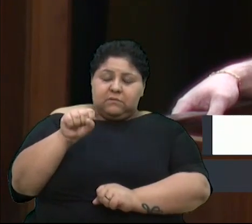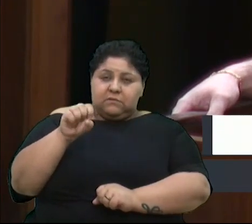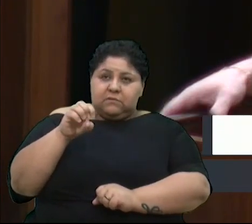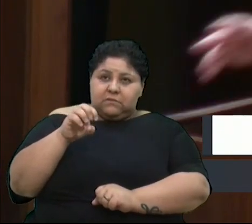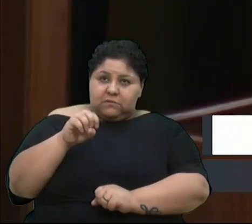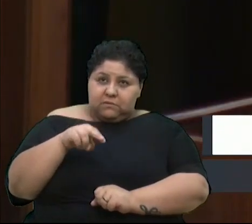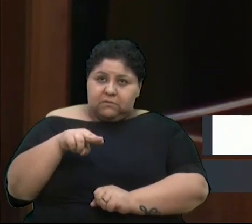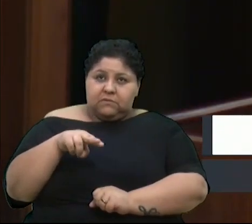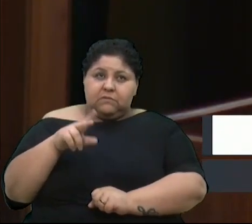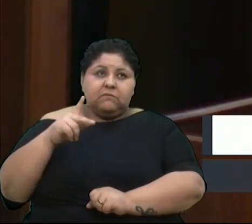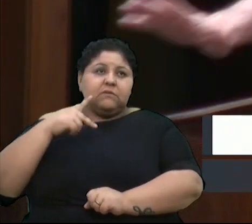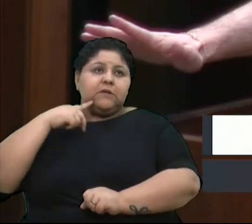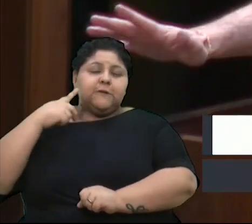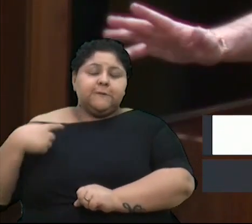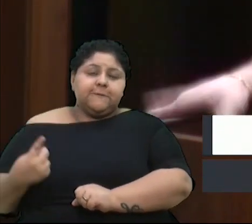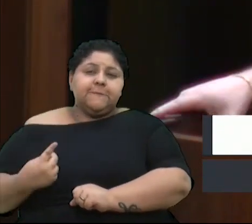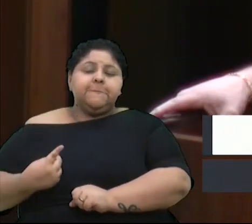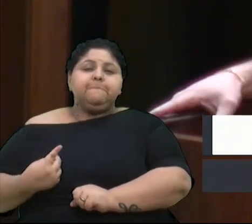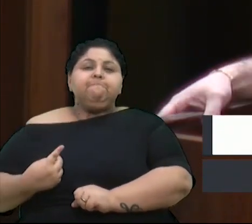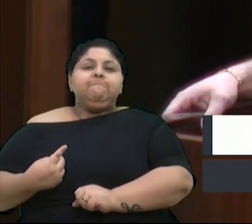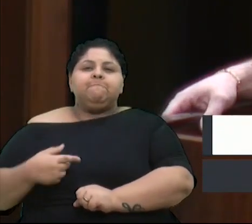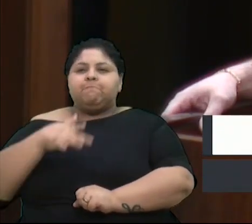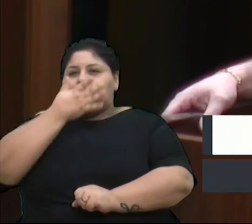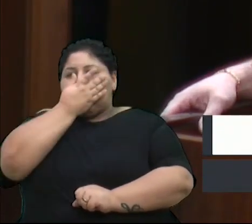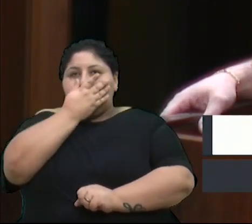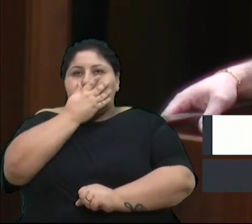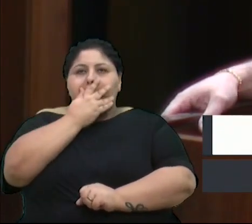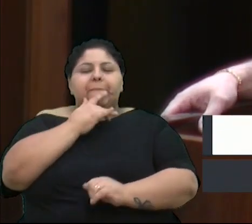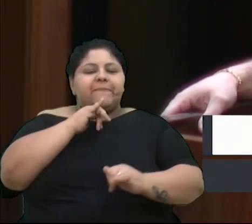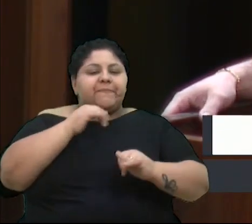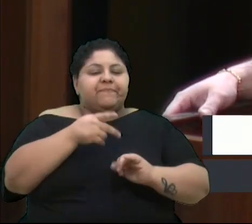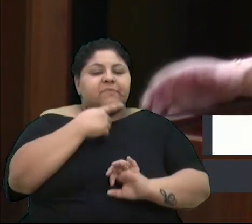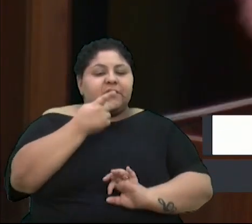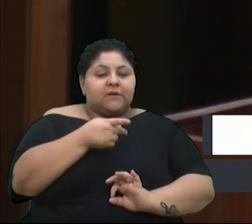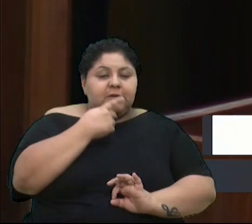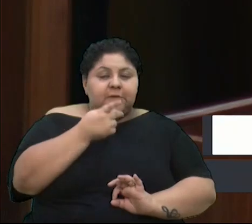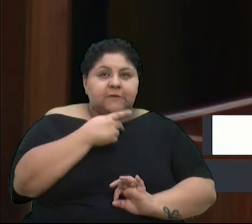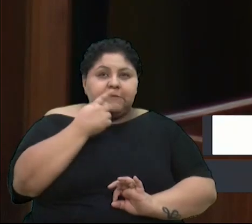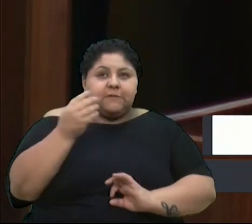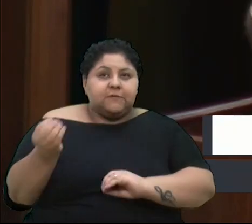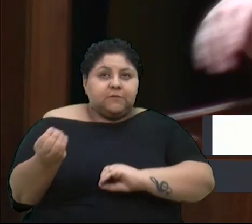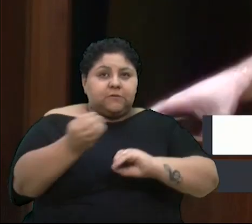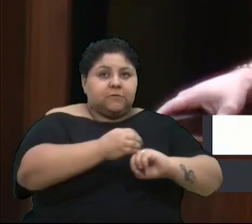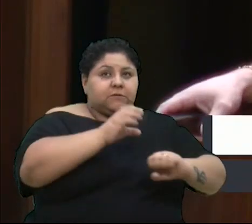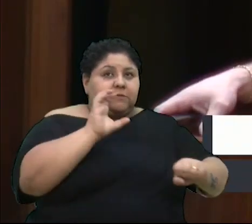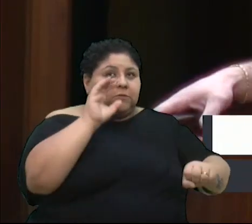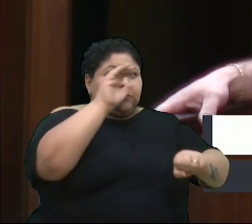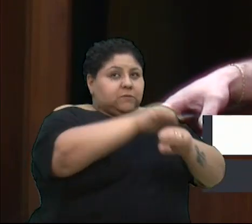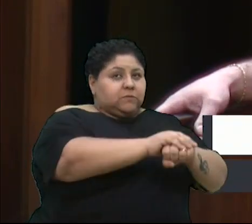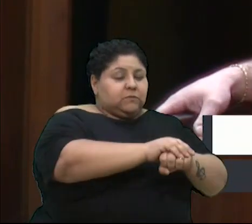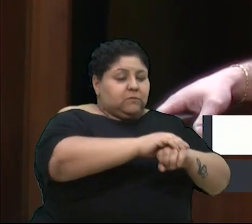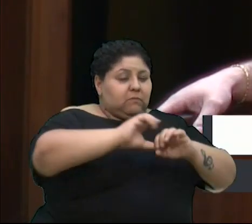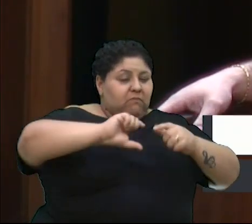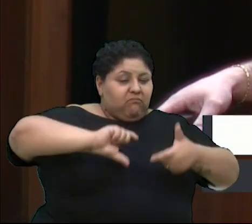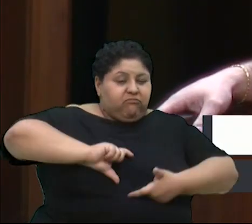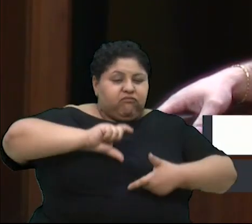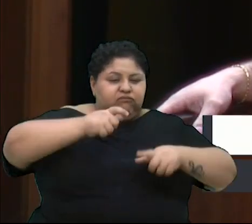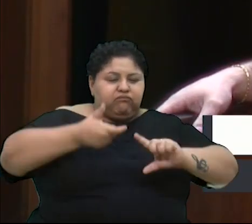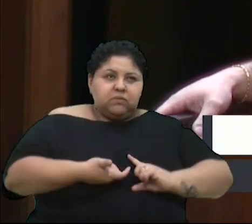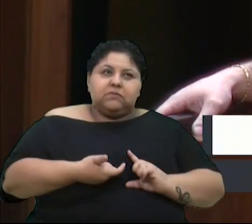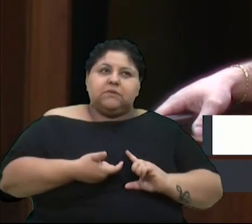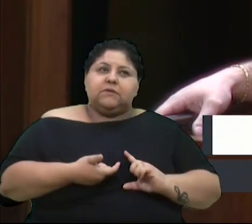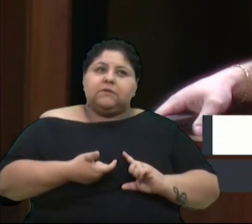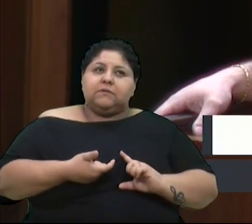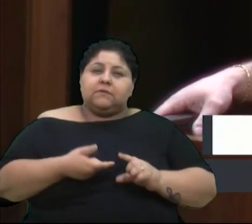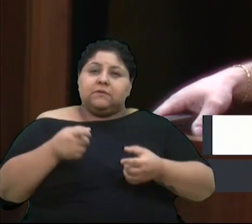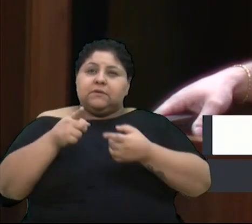foi deplorável na sua declaração, né? Jogando a culpa para cima de Israel.